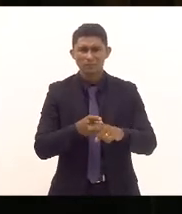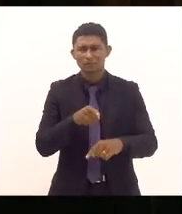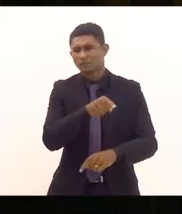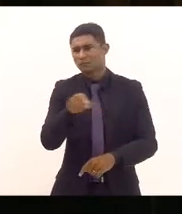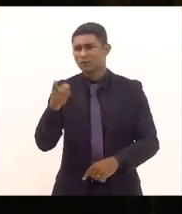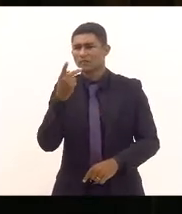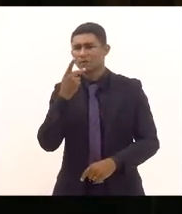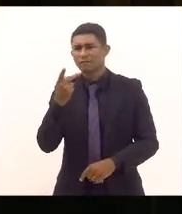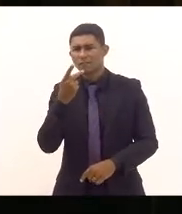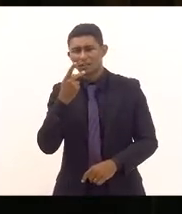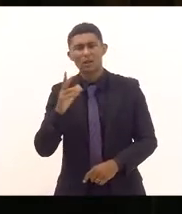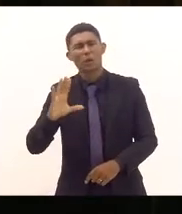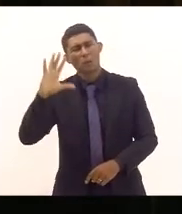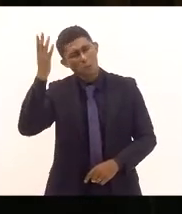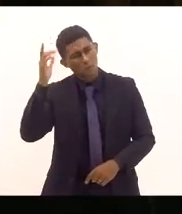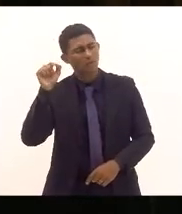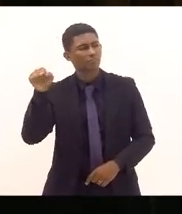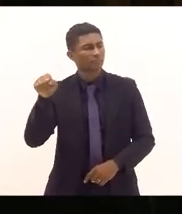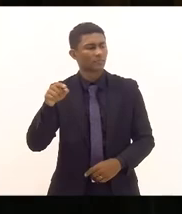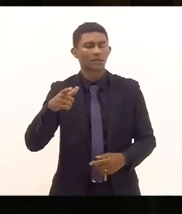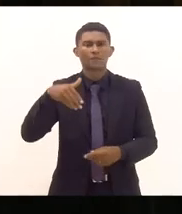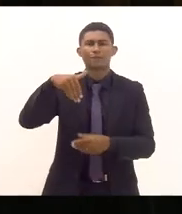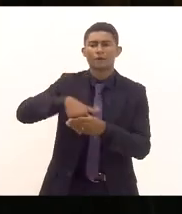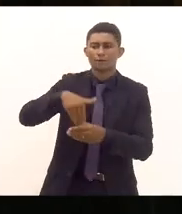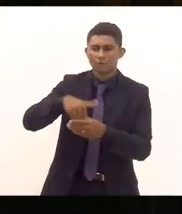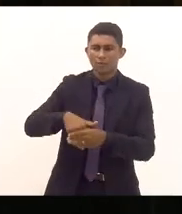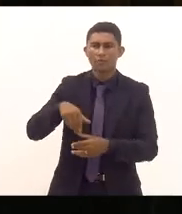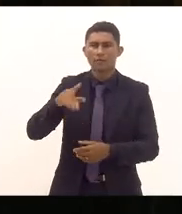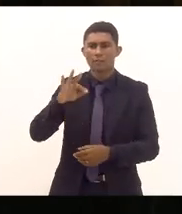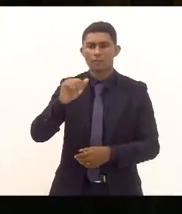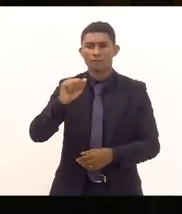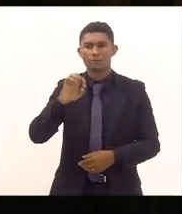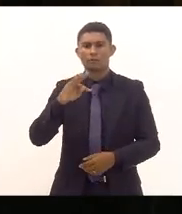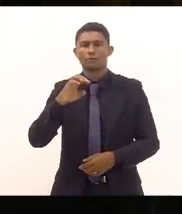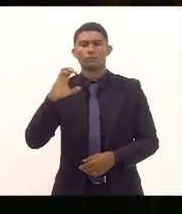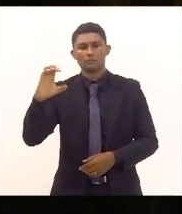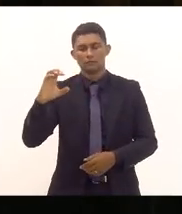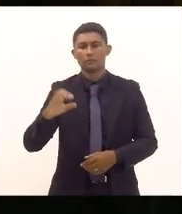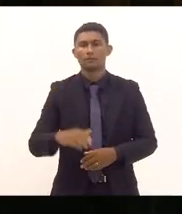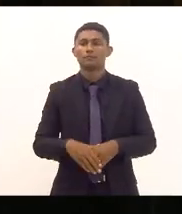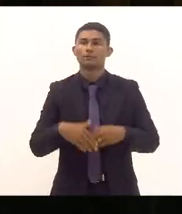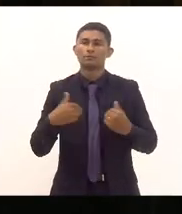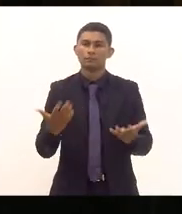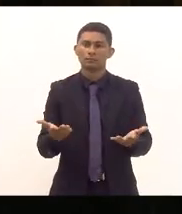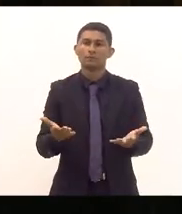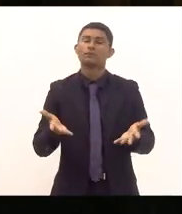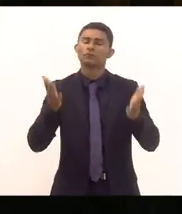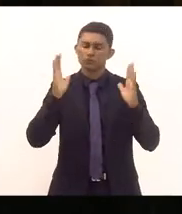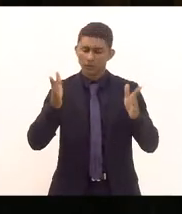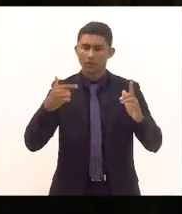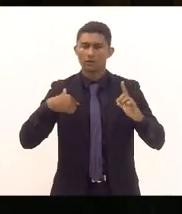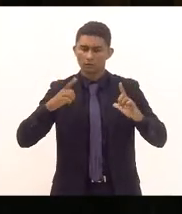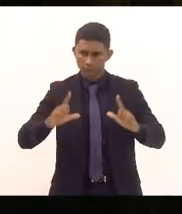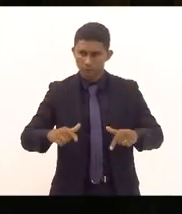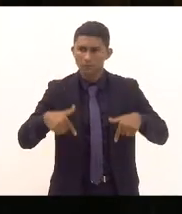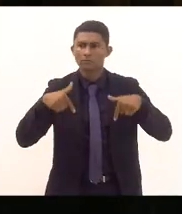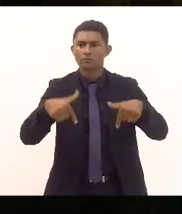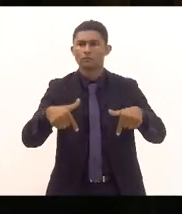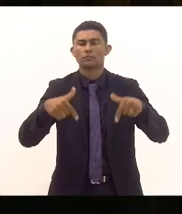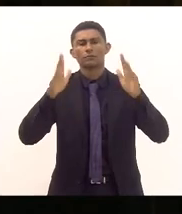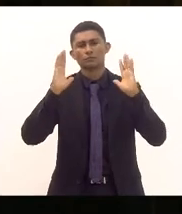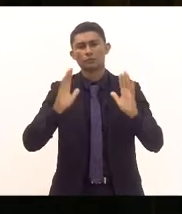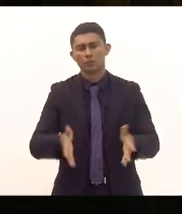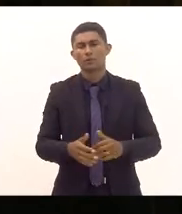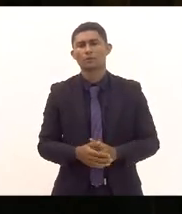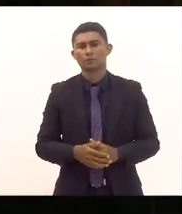famigerada ocorrência nessa eleição da Faetec pois bem eu já tomei as medidas necessárias pelo meu gabinete